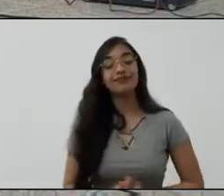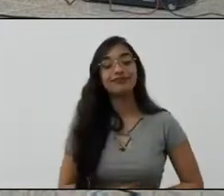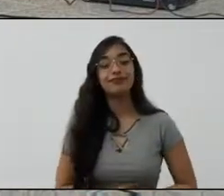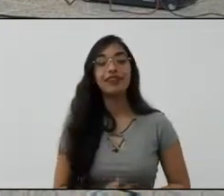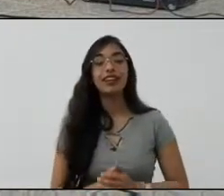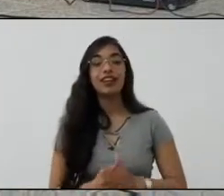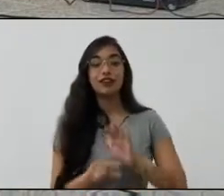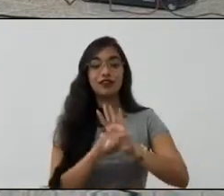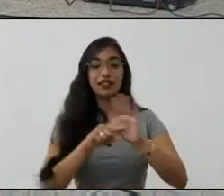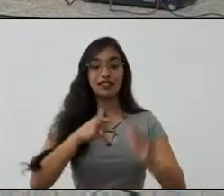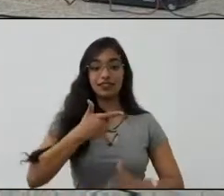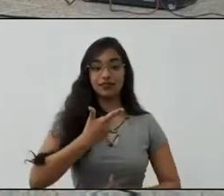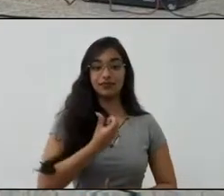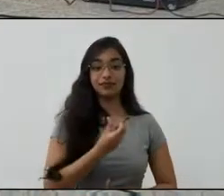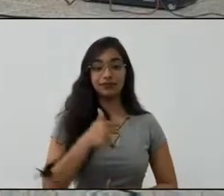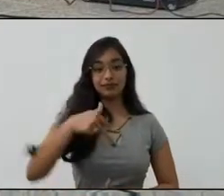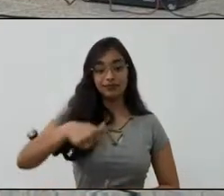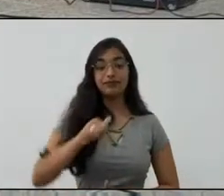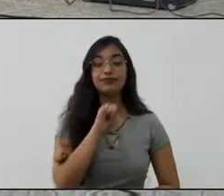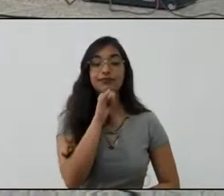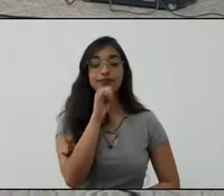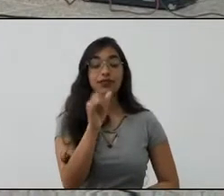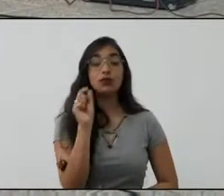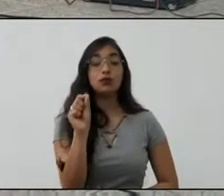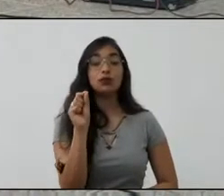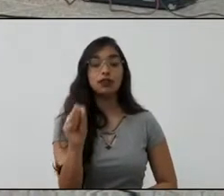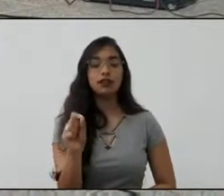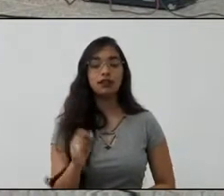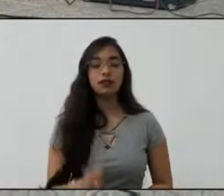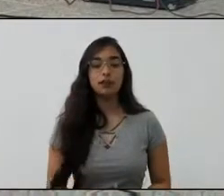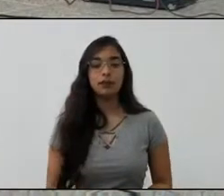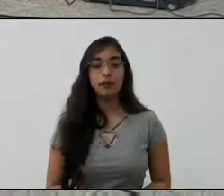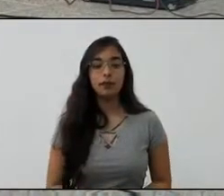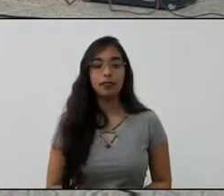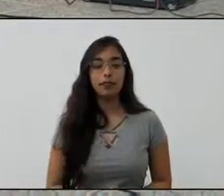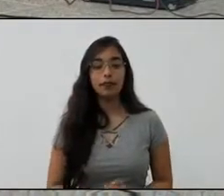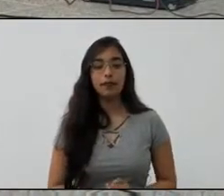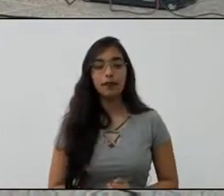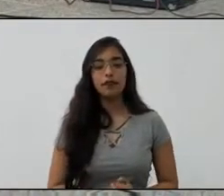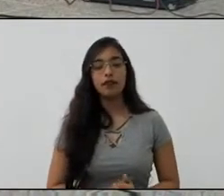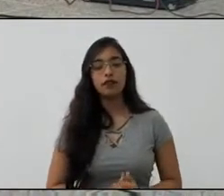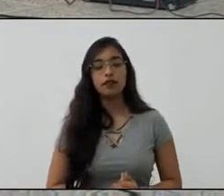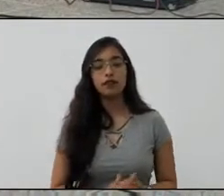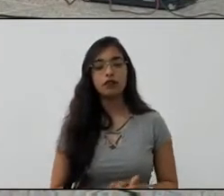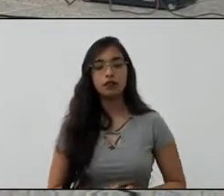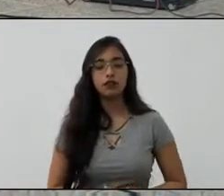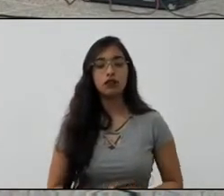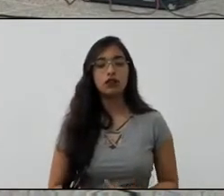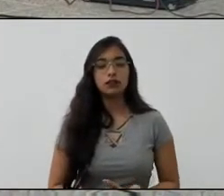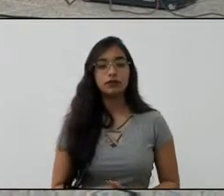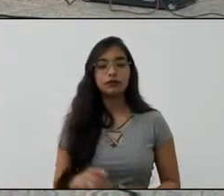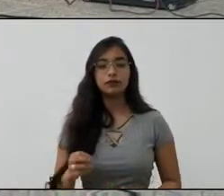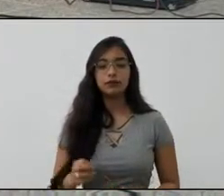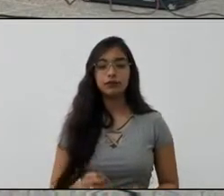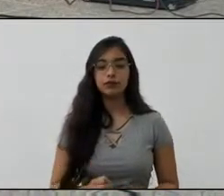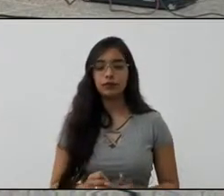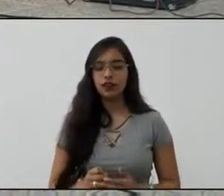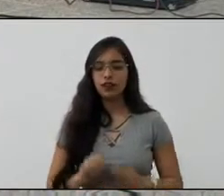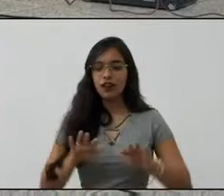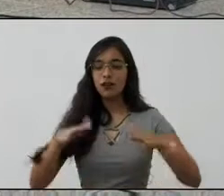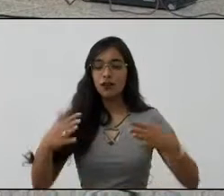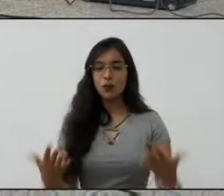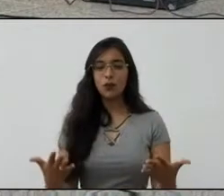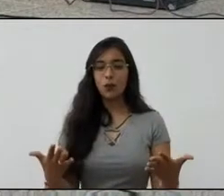O 27 diz: e qual de vós poderá, com todos os seus cuidados, acrescentar um côvado à